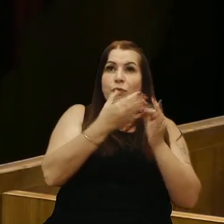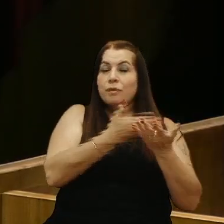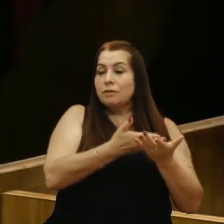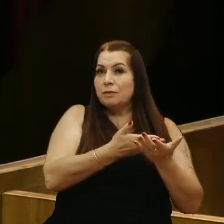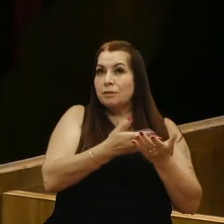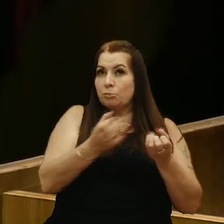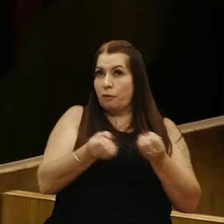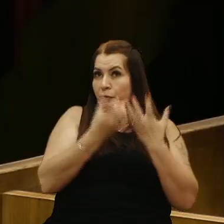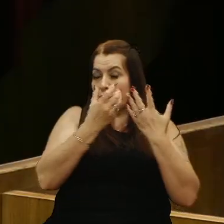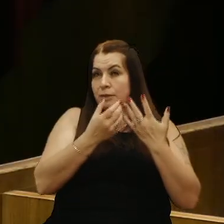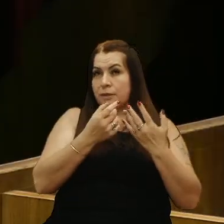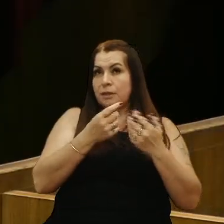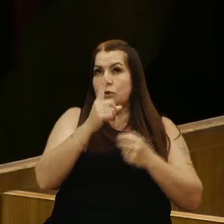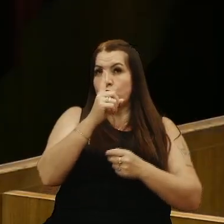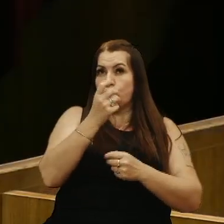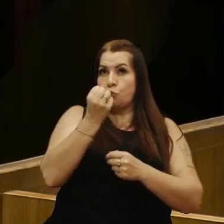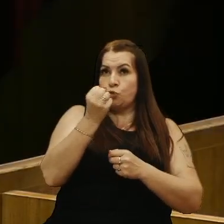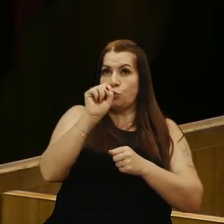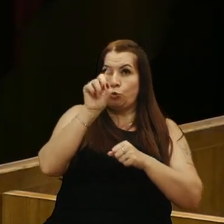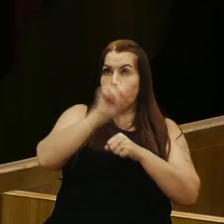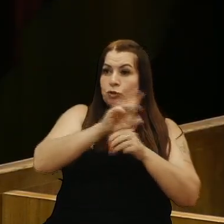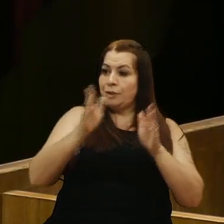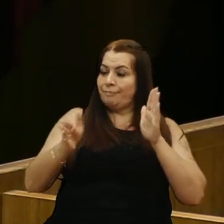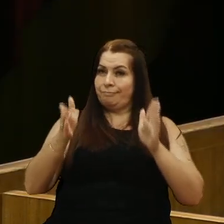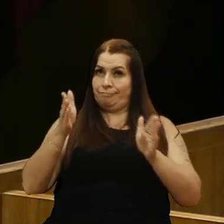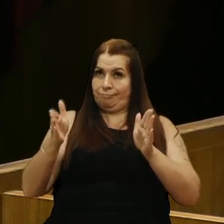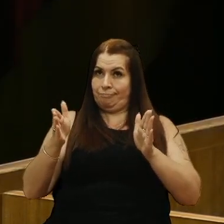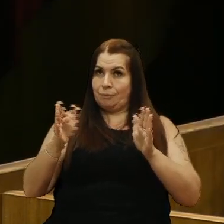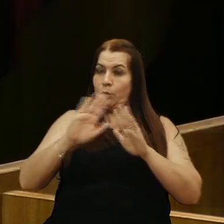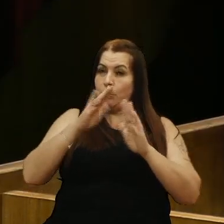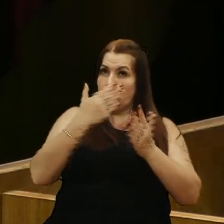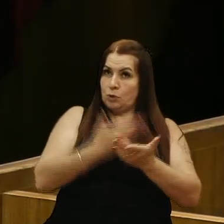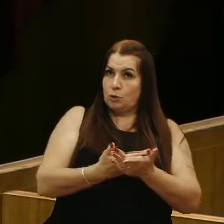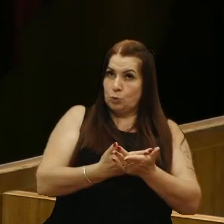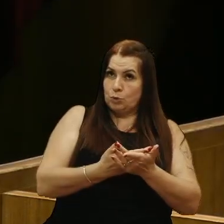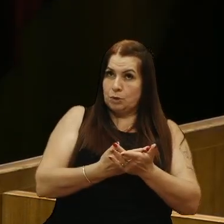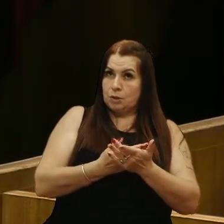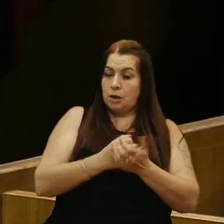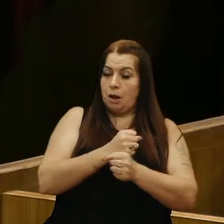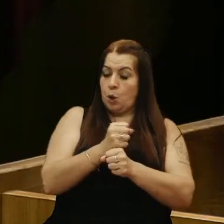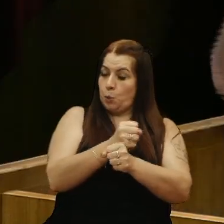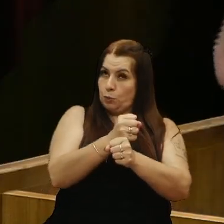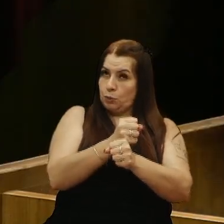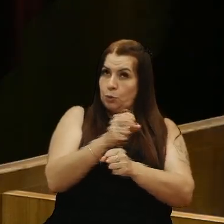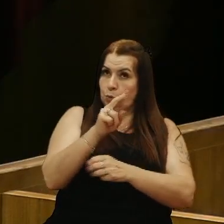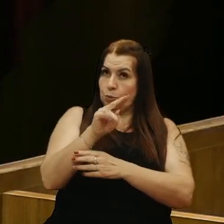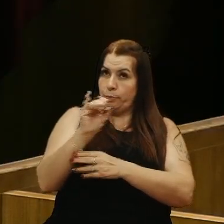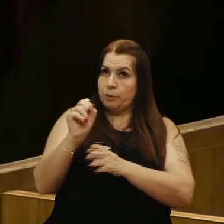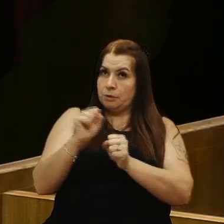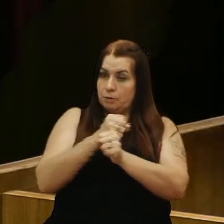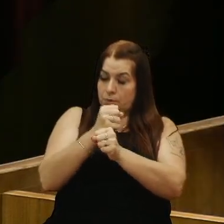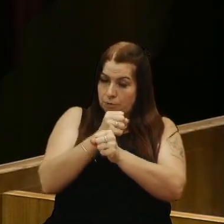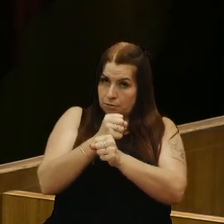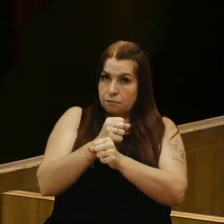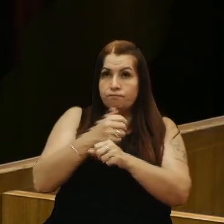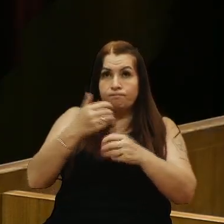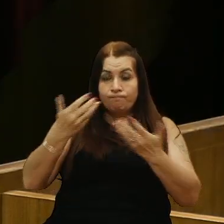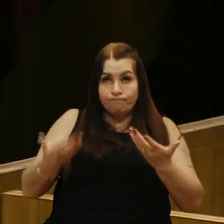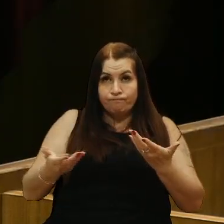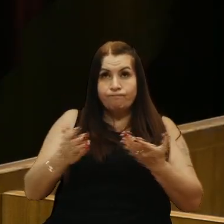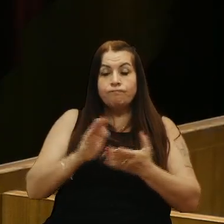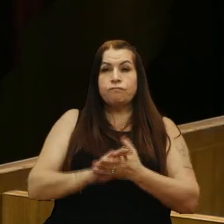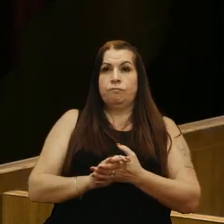festa que dura 18 dias, uma escola, anos, uma UBS, anos.